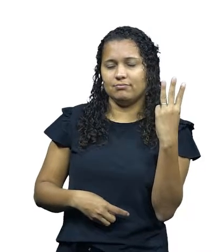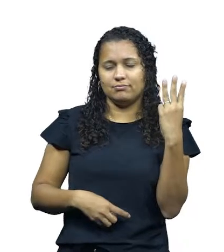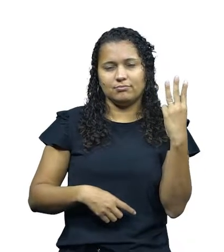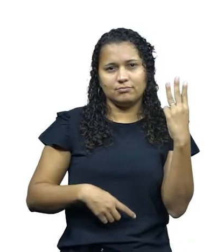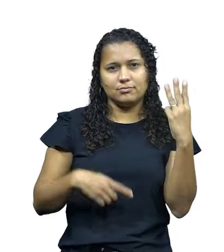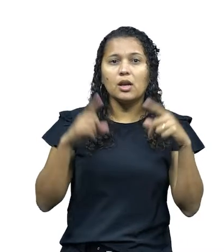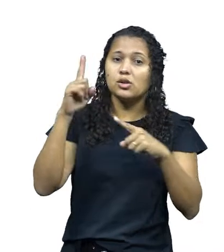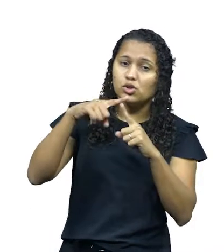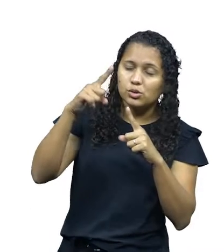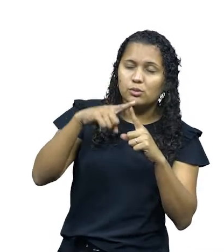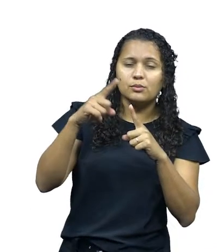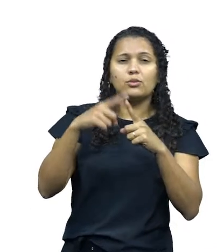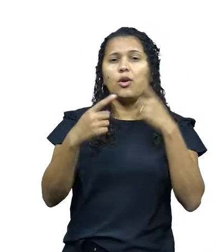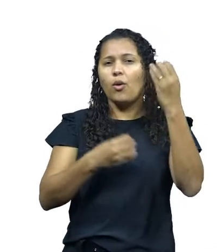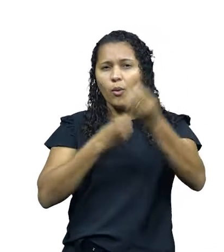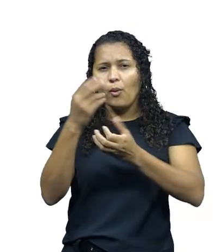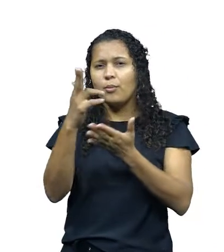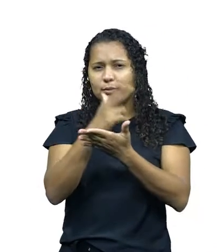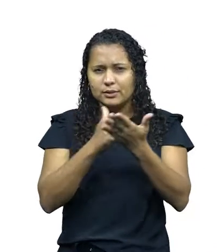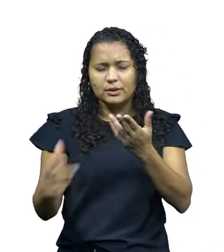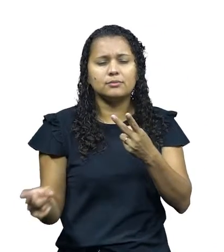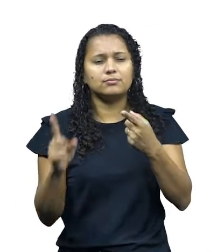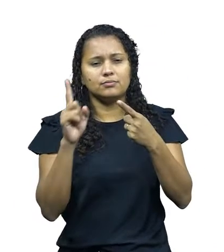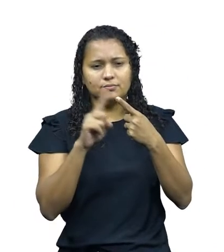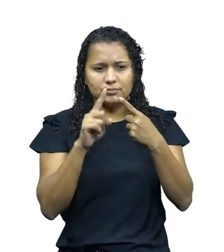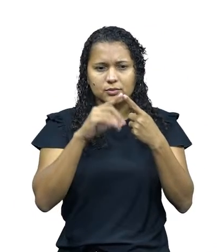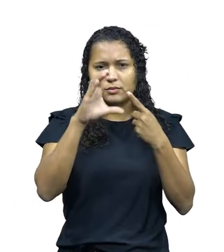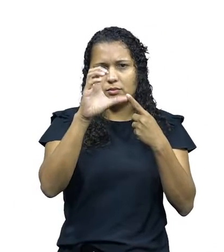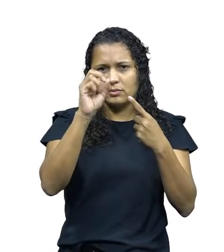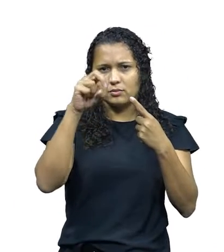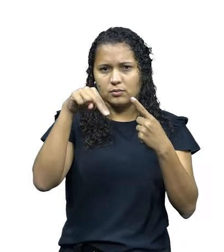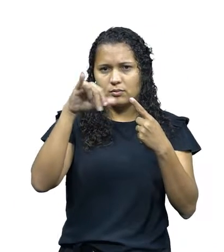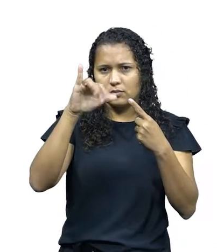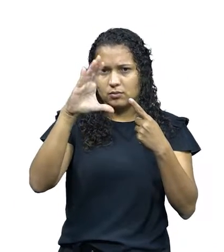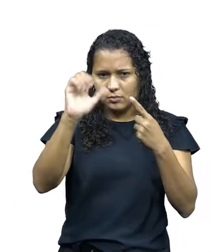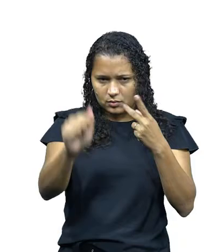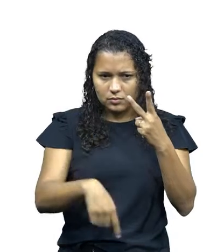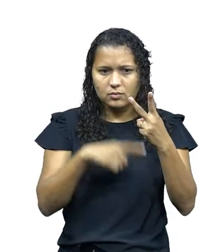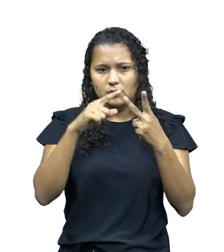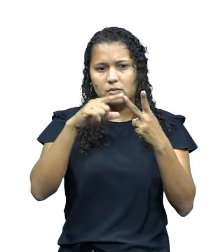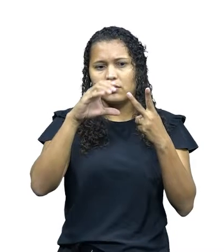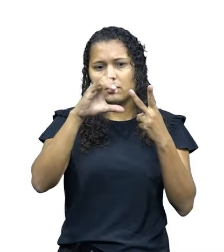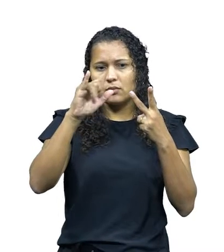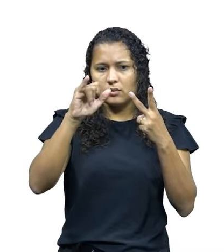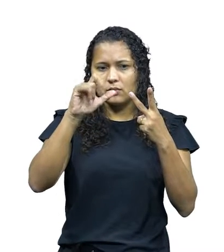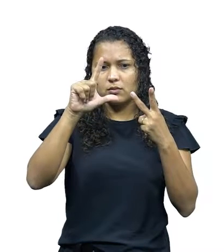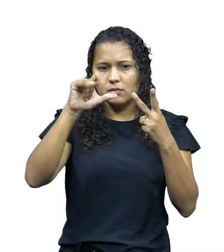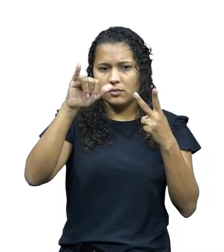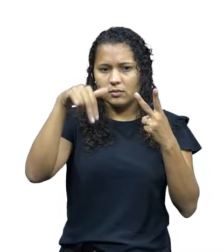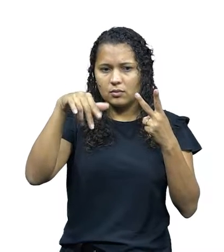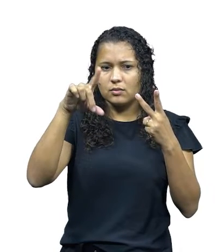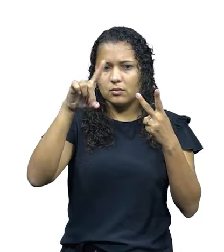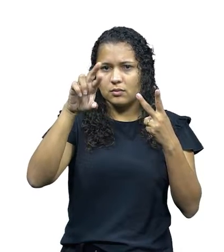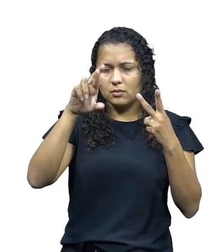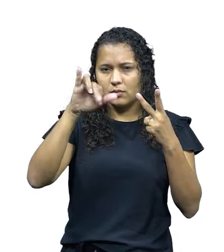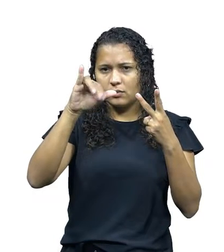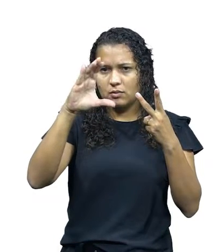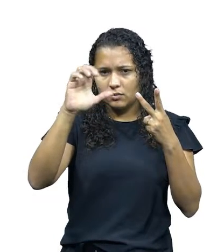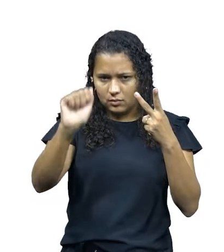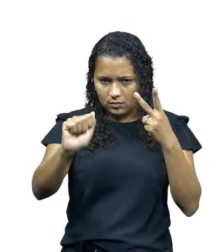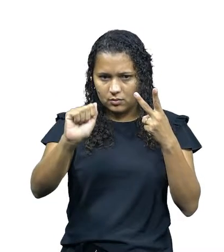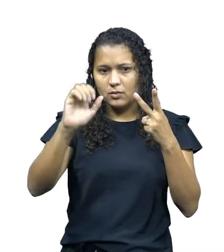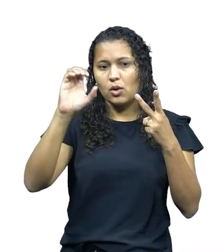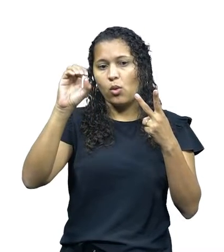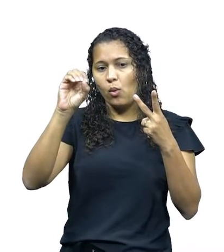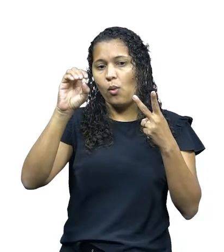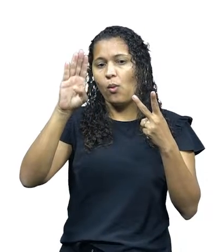tipo de projeção, que é a projeção cônica, a projeção cilíndrica oblíqua e a projeção cilíndrica